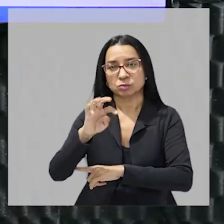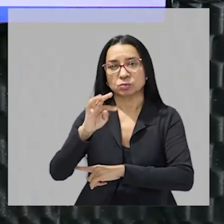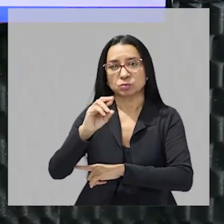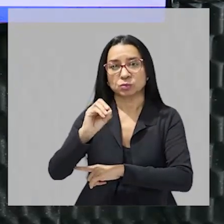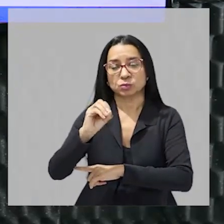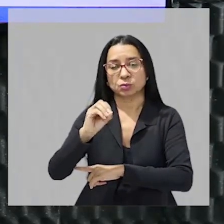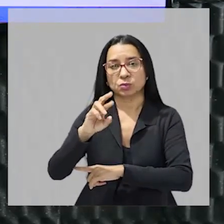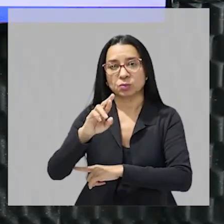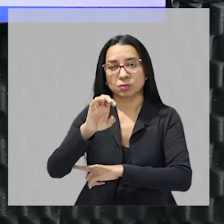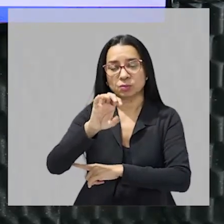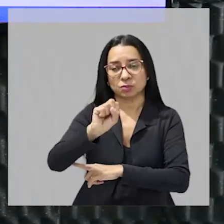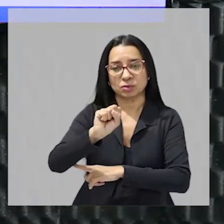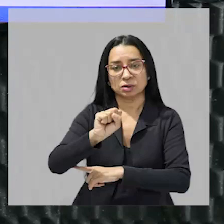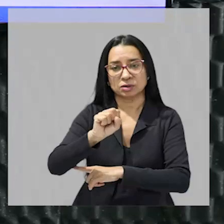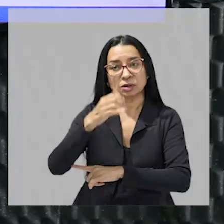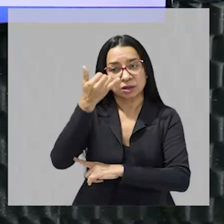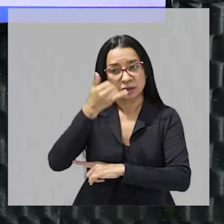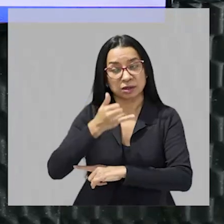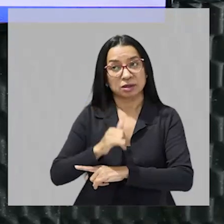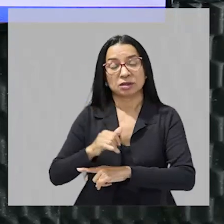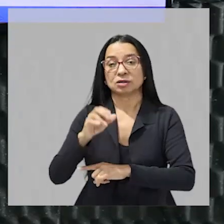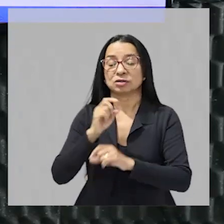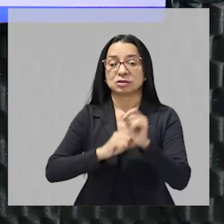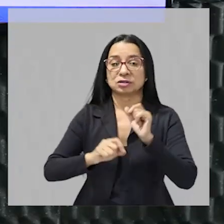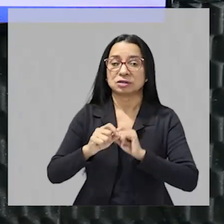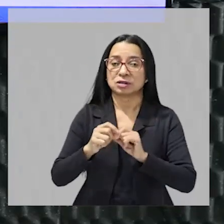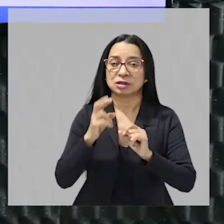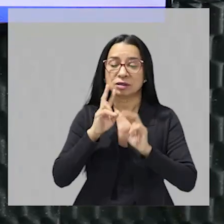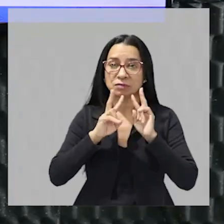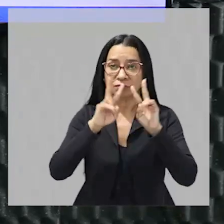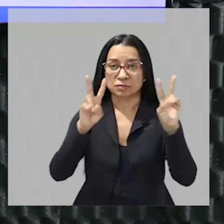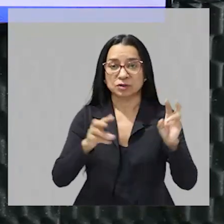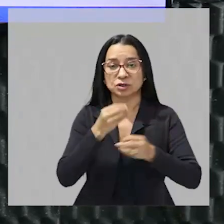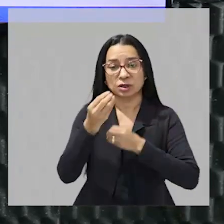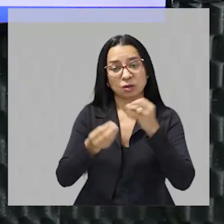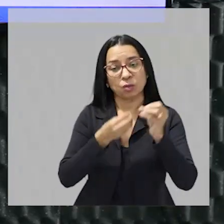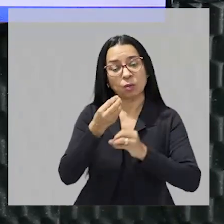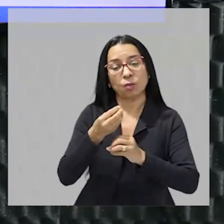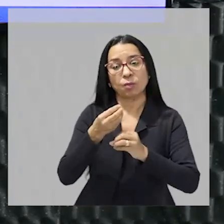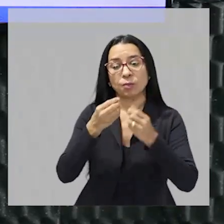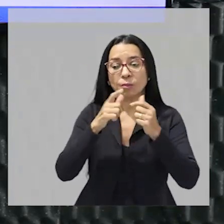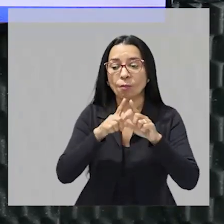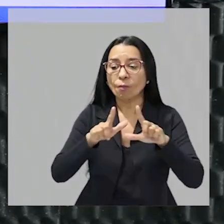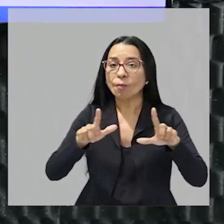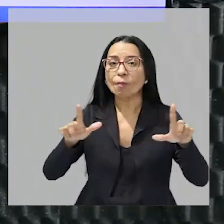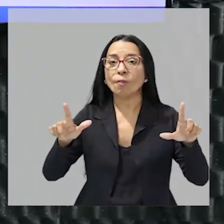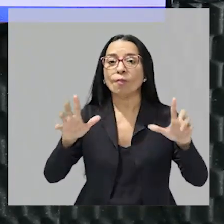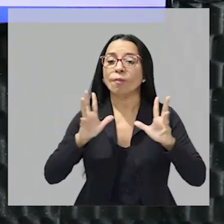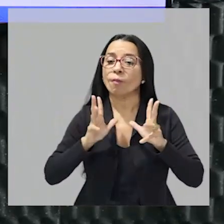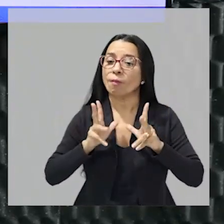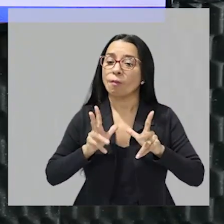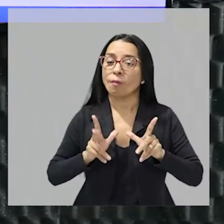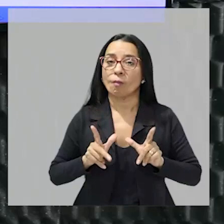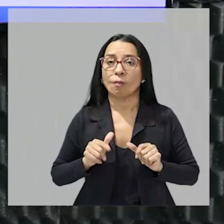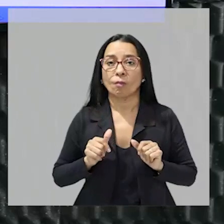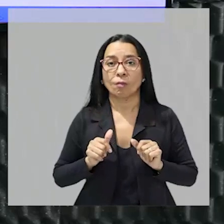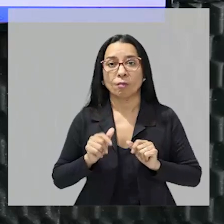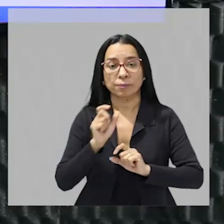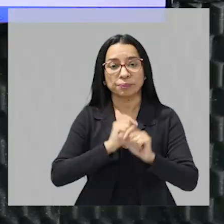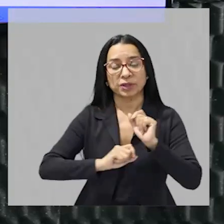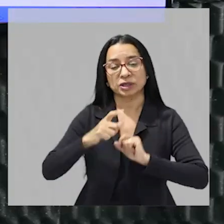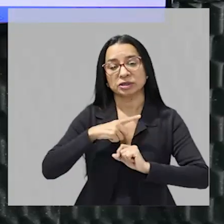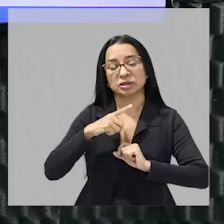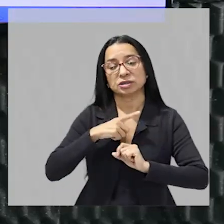que a energia nuclear, galera, para muitos autores ela é considerada uma energia limpa. Marcos, como assim limpa? Se tem um acidente, ela